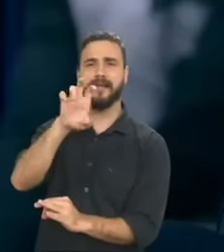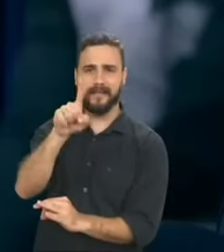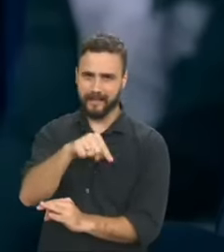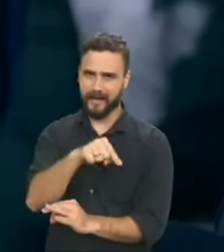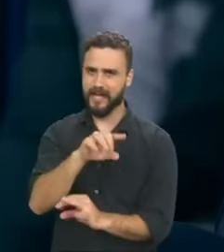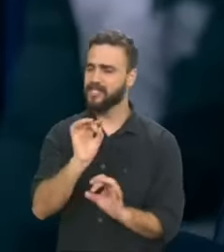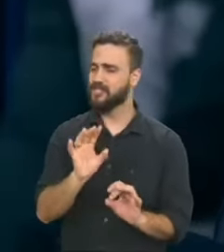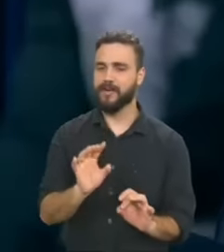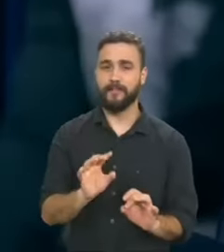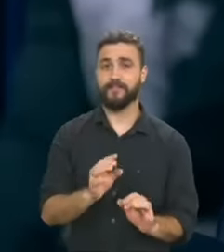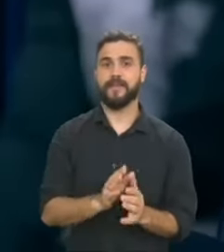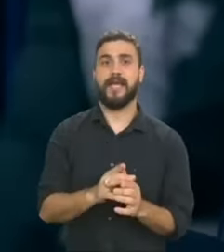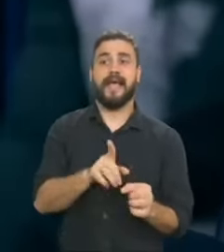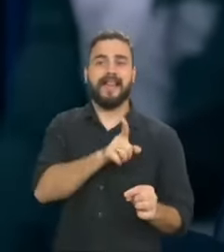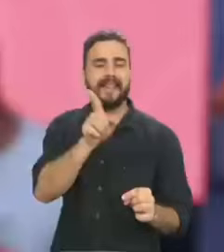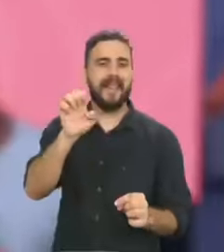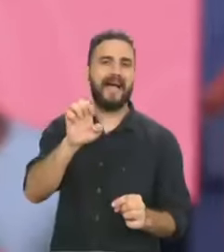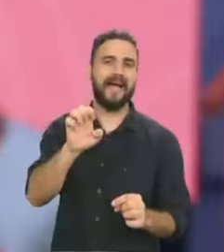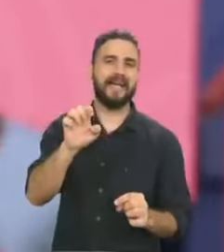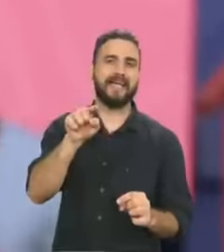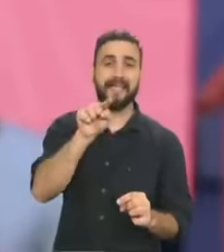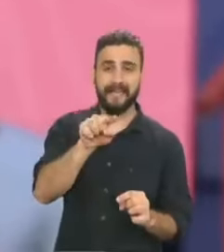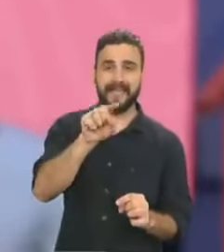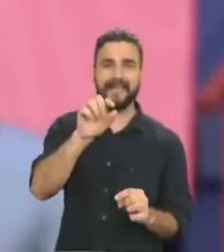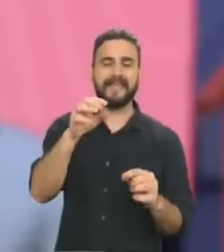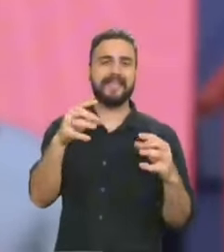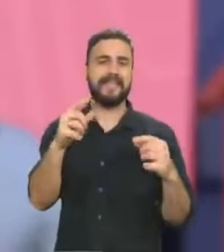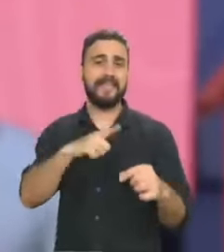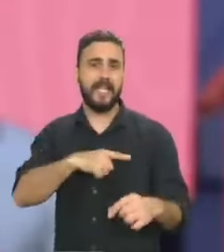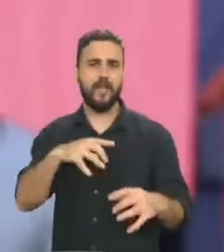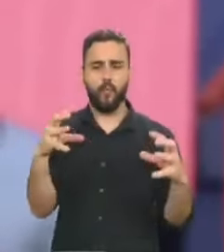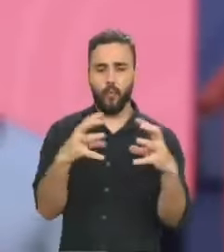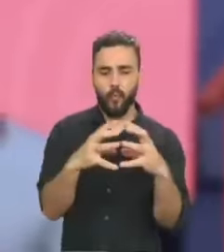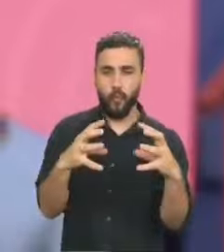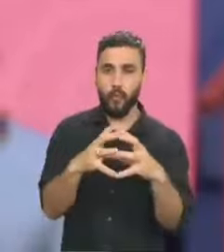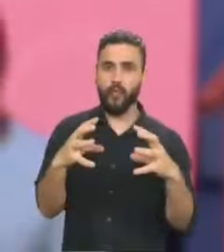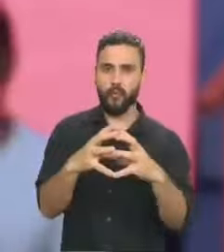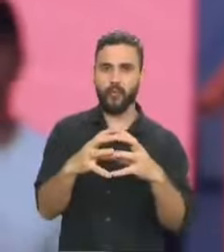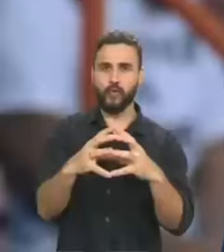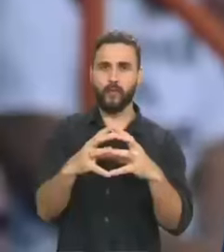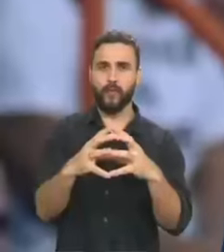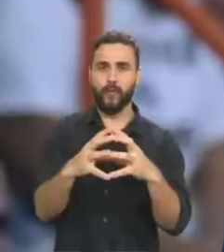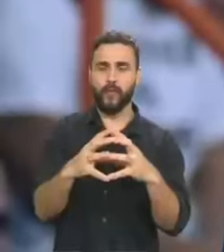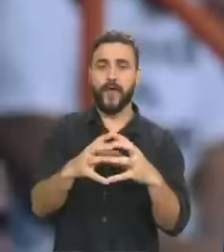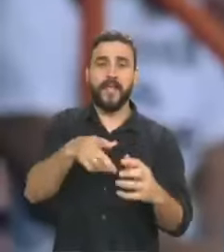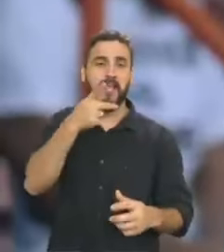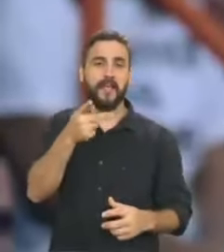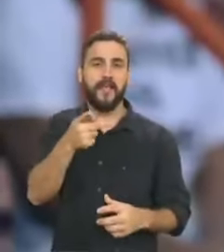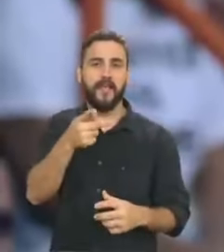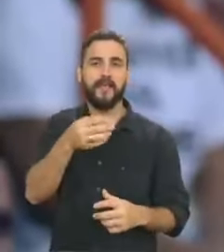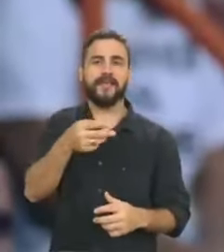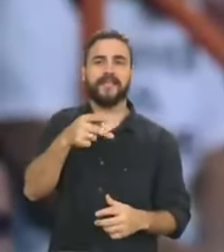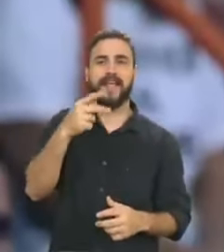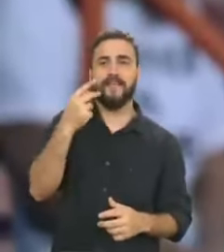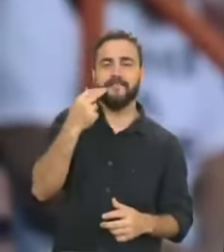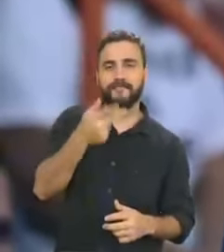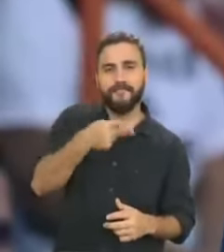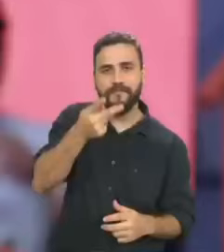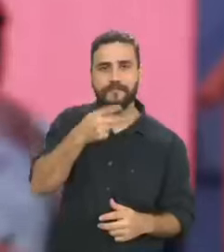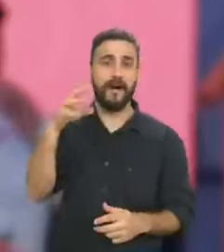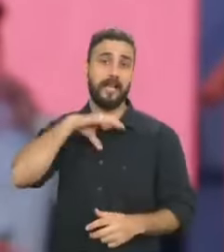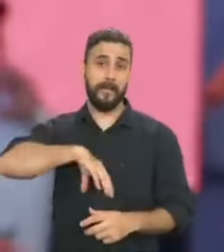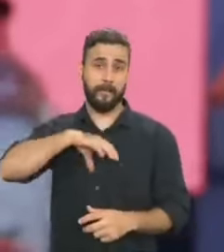eles têm uma equipe, gente, Giannone, tem uma equipe, ele fala português. Mas assim, ele não fala